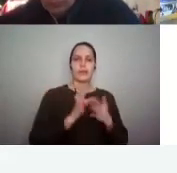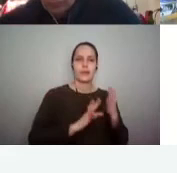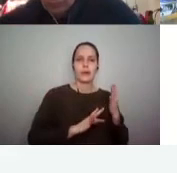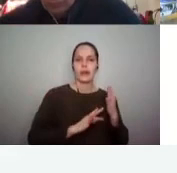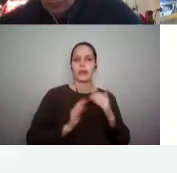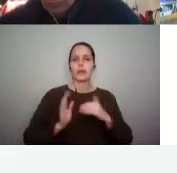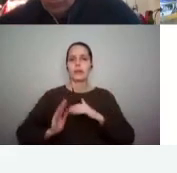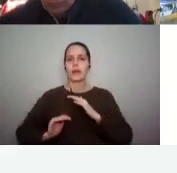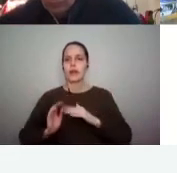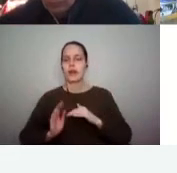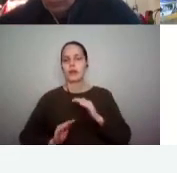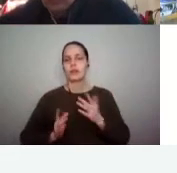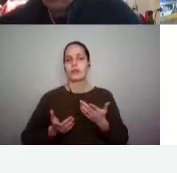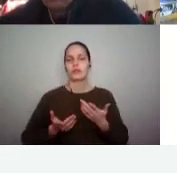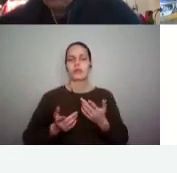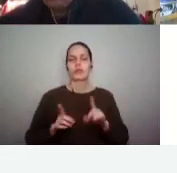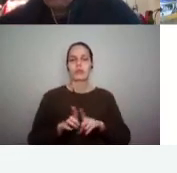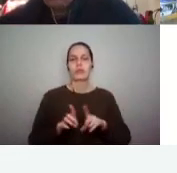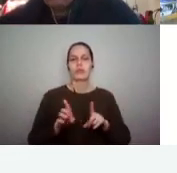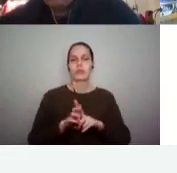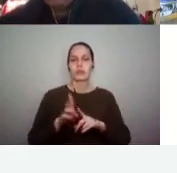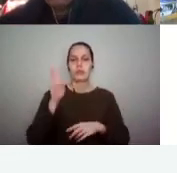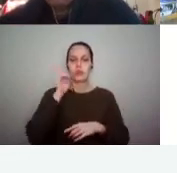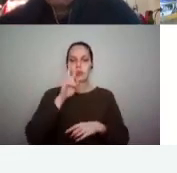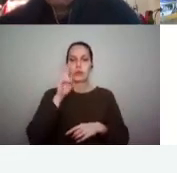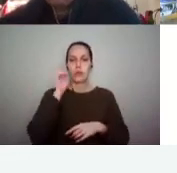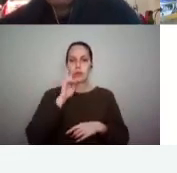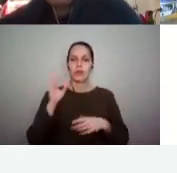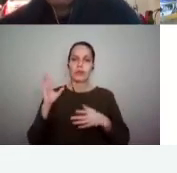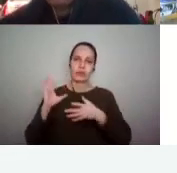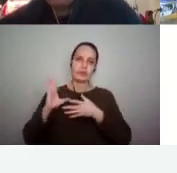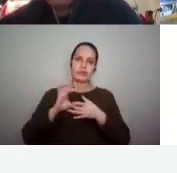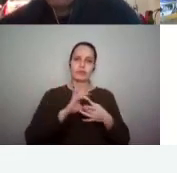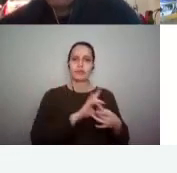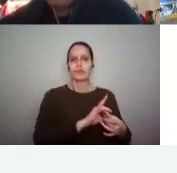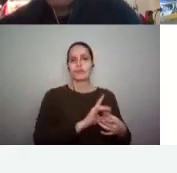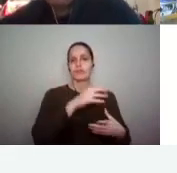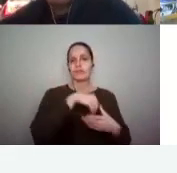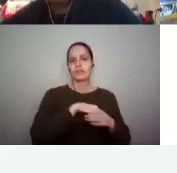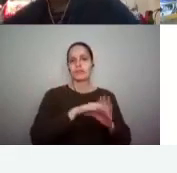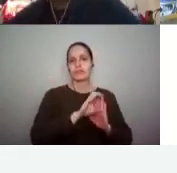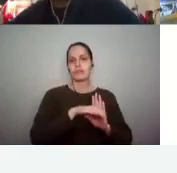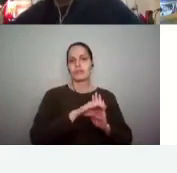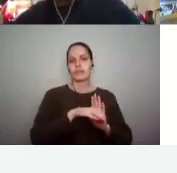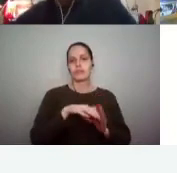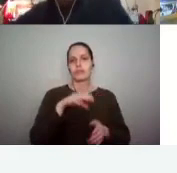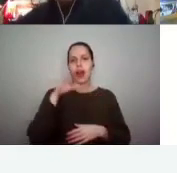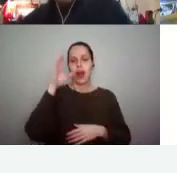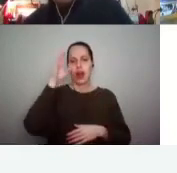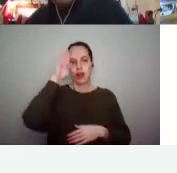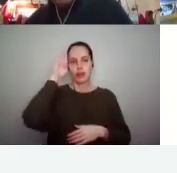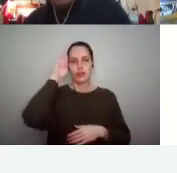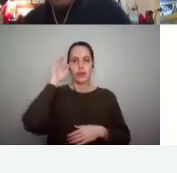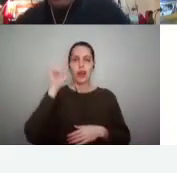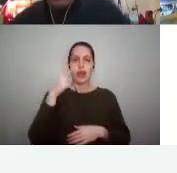a localização histórica, conceitual do conhecimento acadêmico, isso é muito interessante, né?